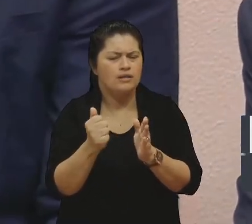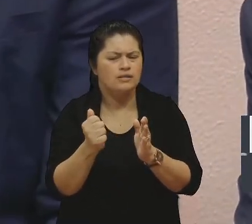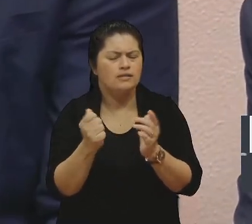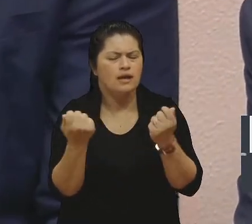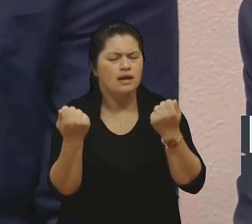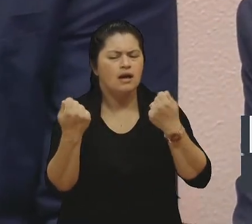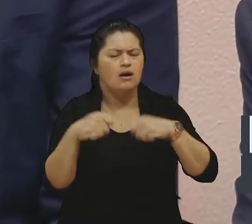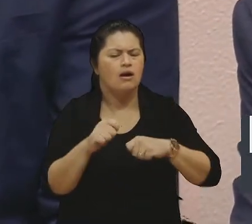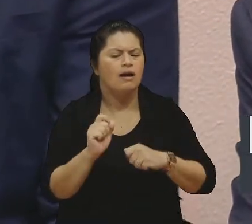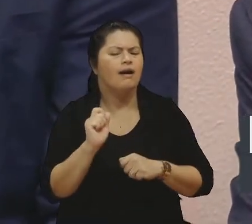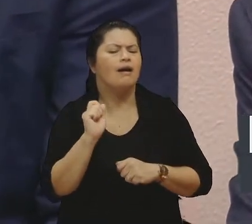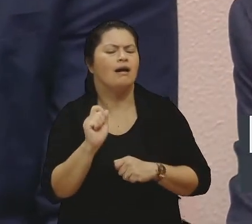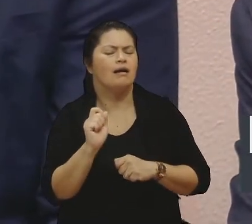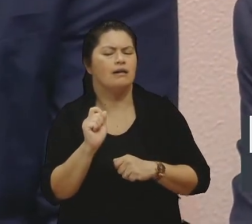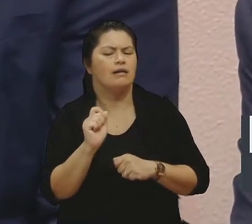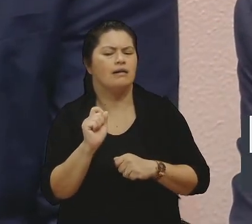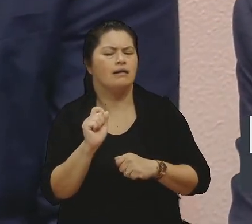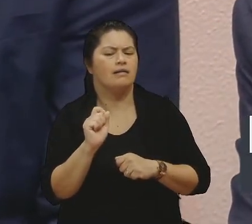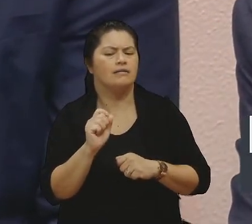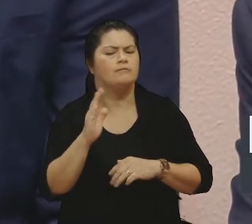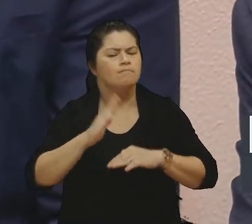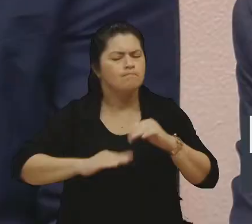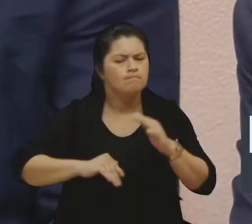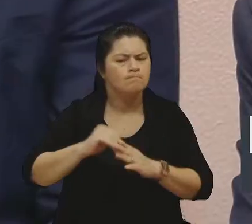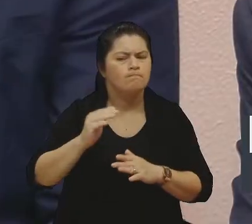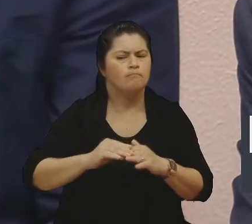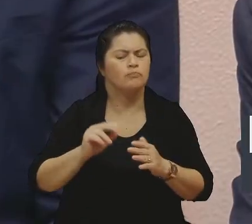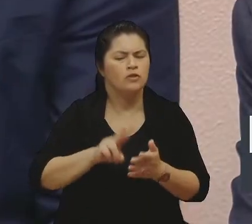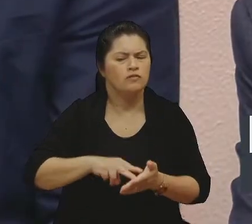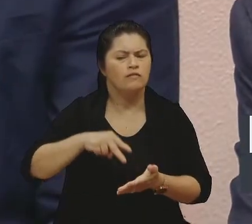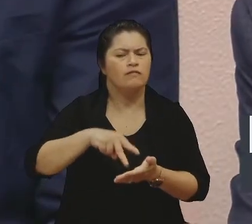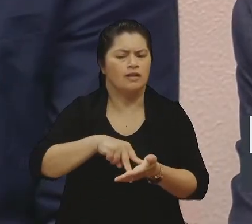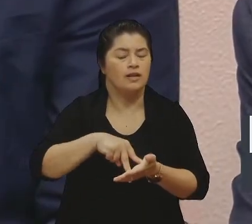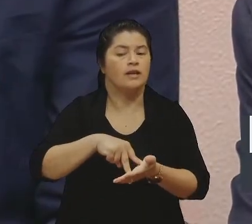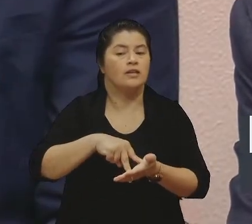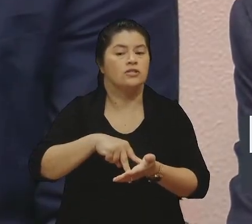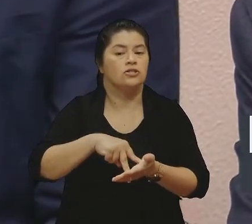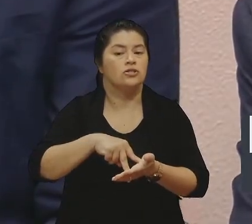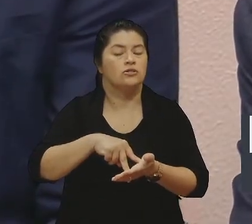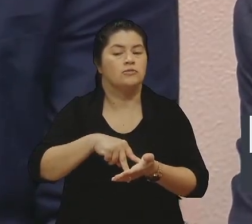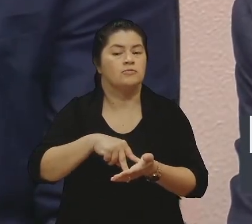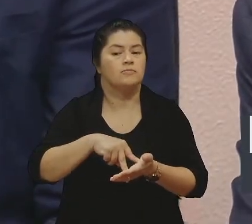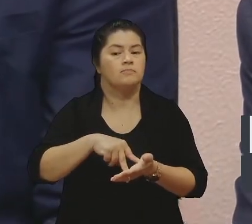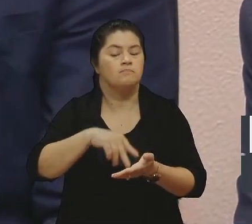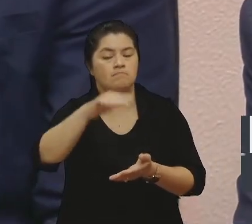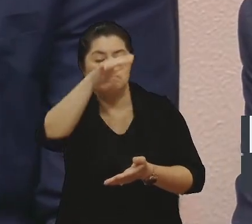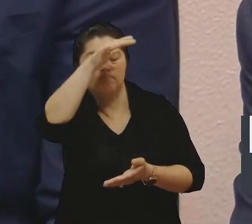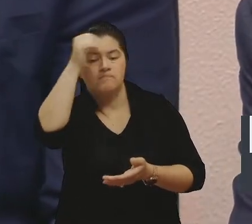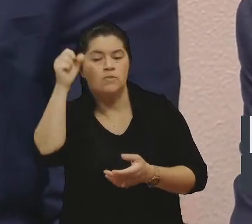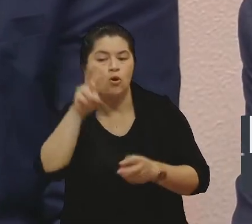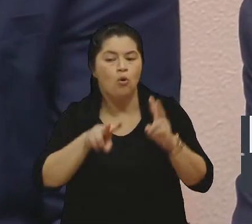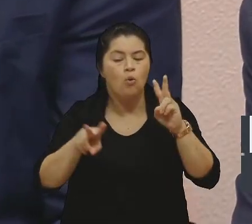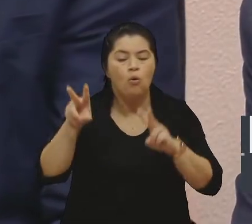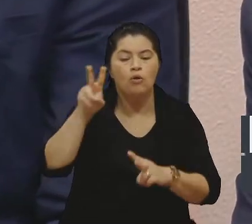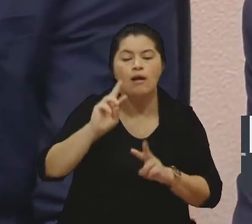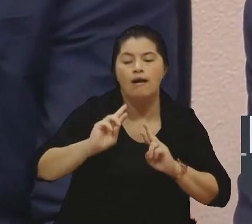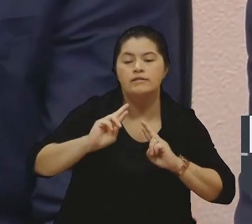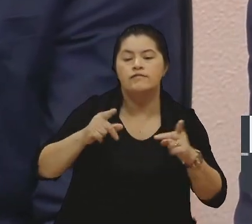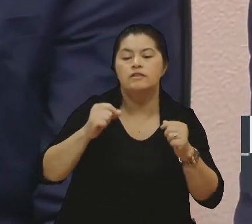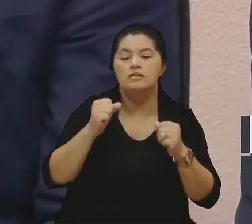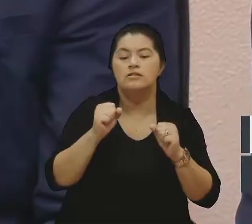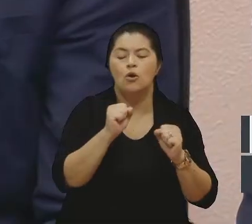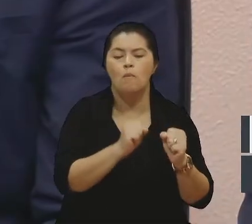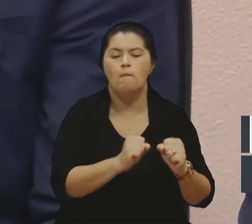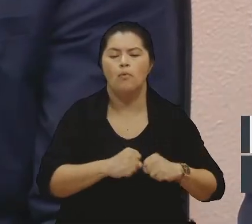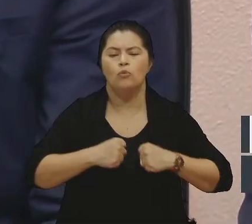Edson, porque a iniciativa da Frente Parlamentar traz um olhar assim do Legislativo, com o poder do